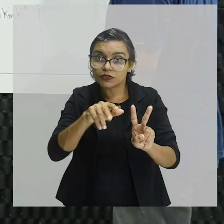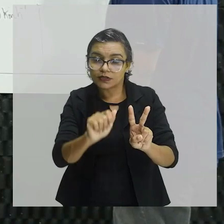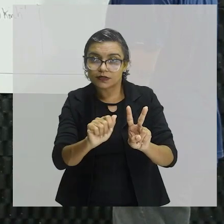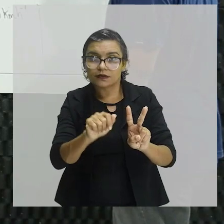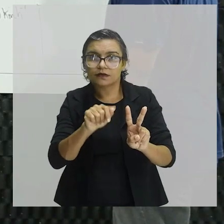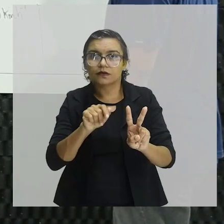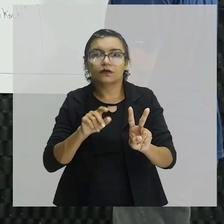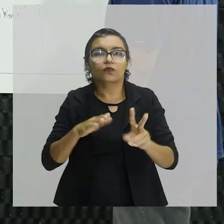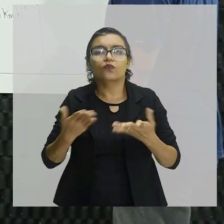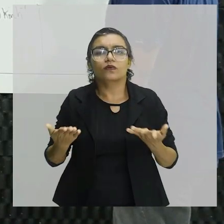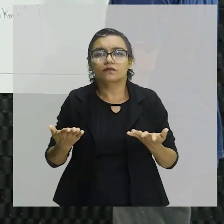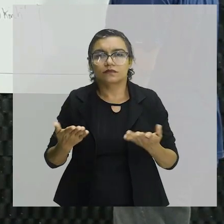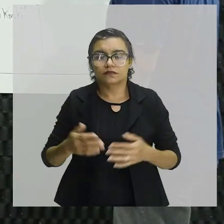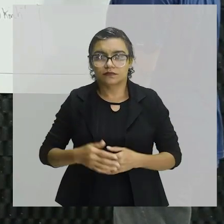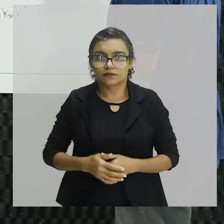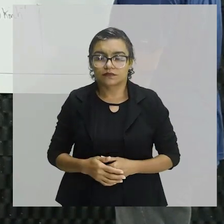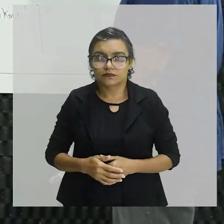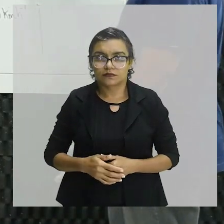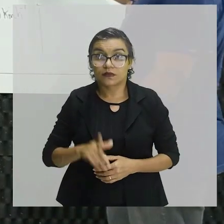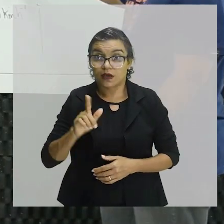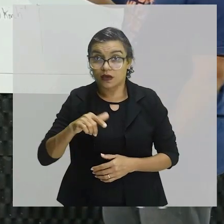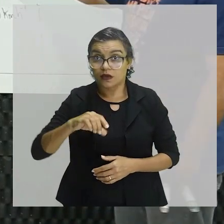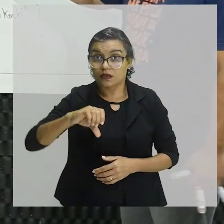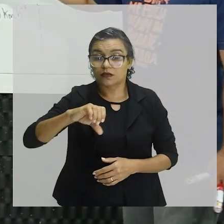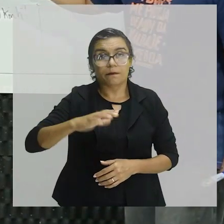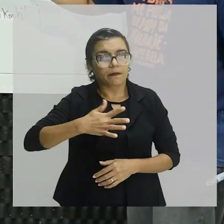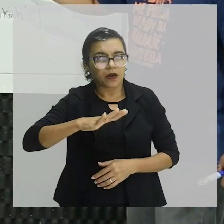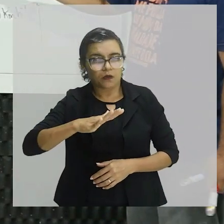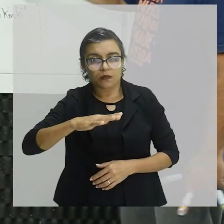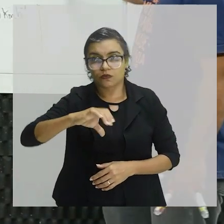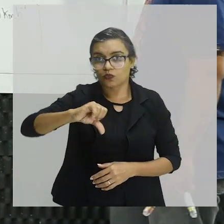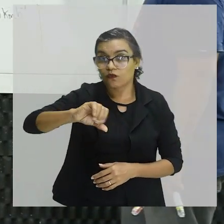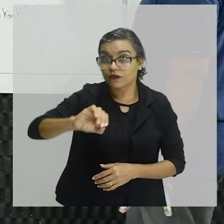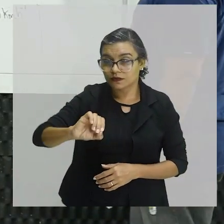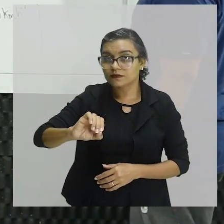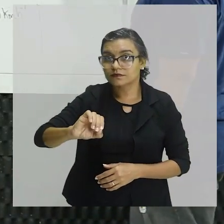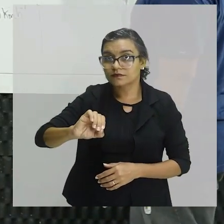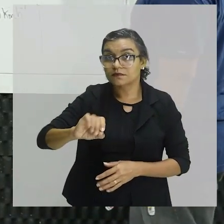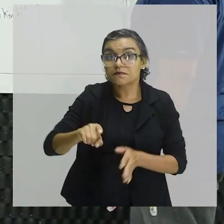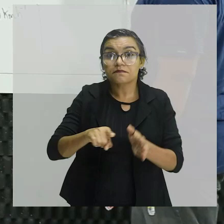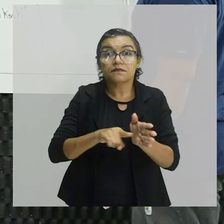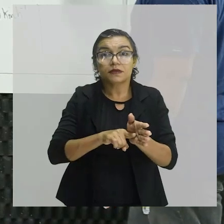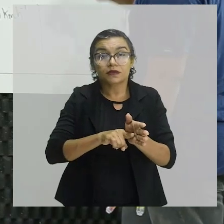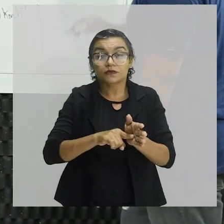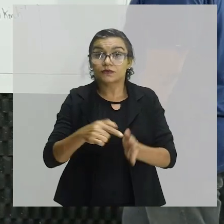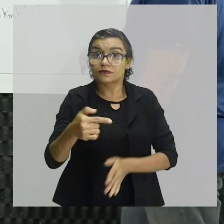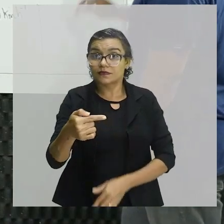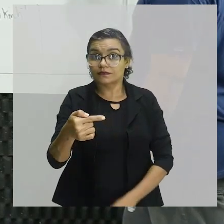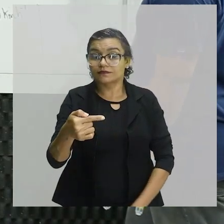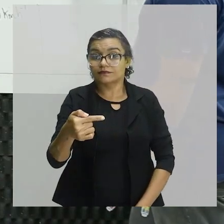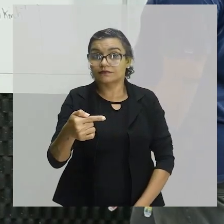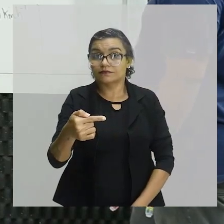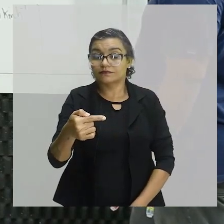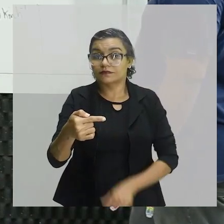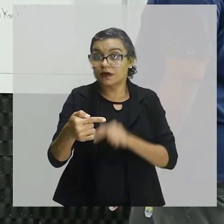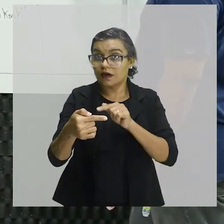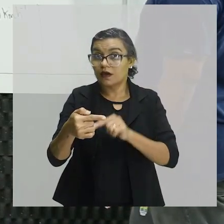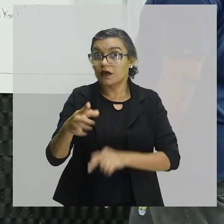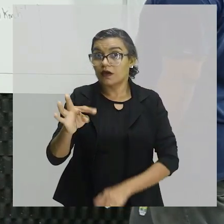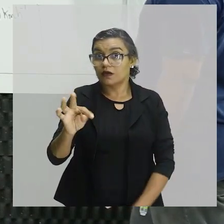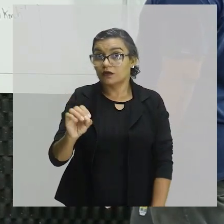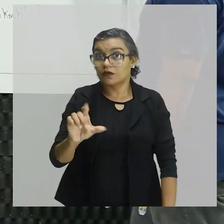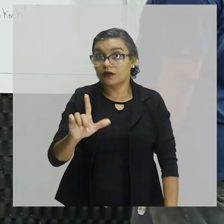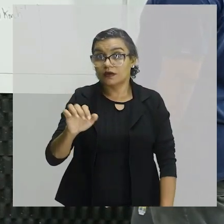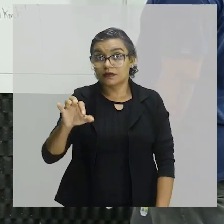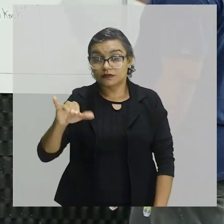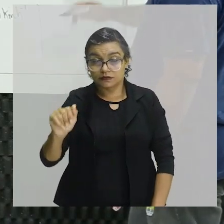foi de quanto? Foi de 90, aproximadamente, né? 90, menos o 7 de tolerância. Então, isso aqui